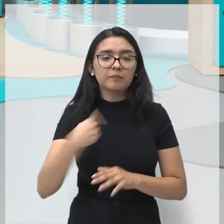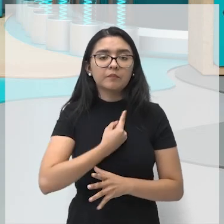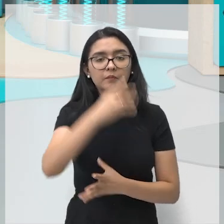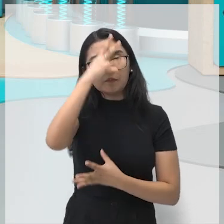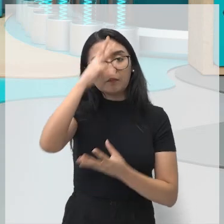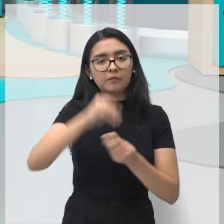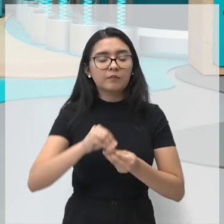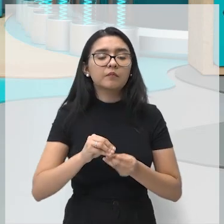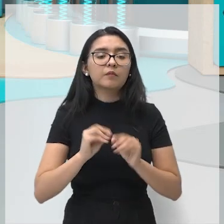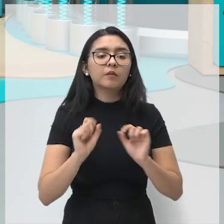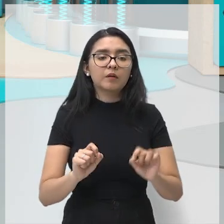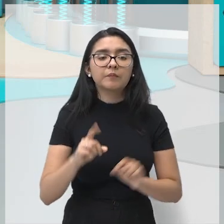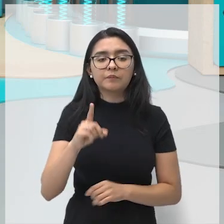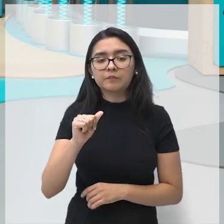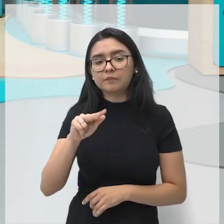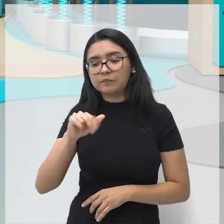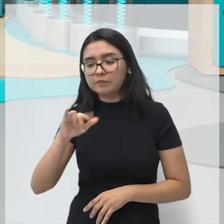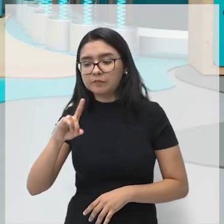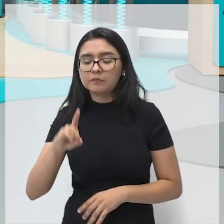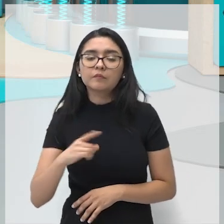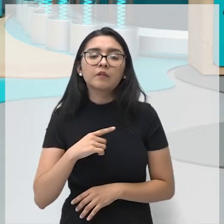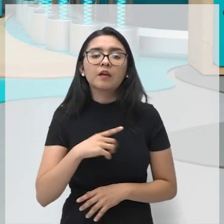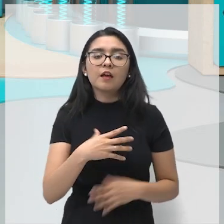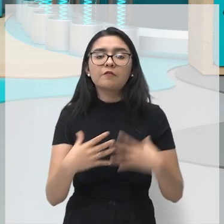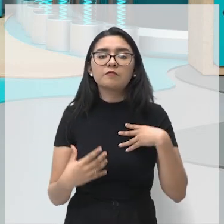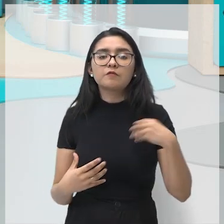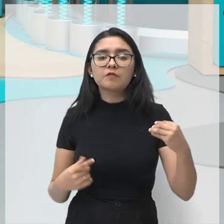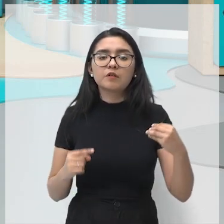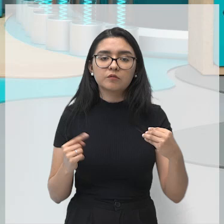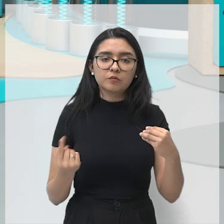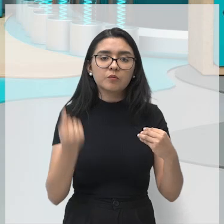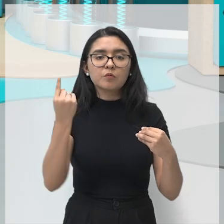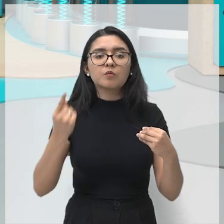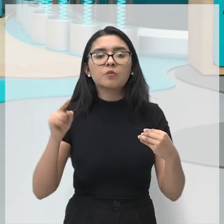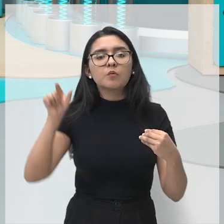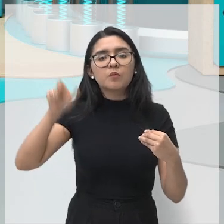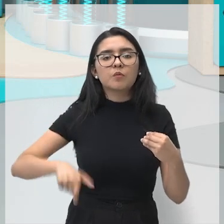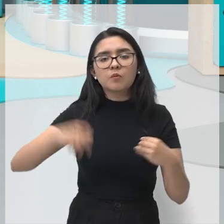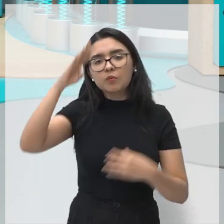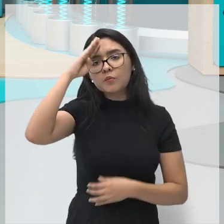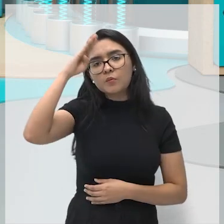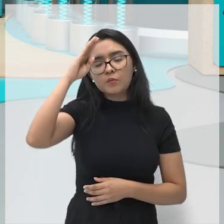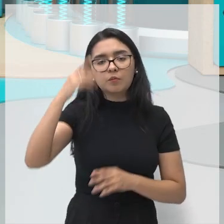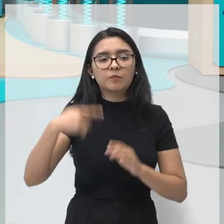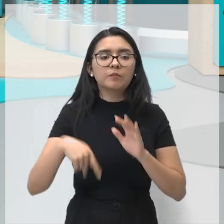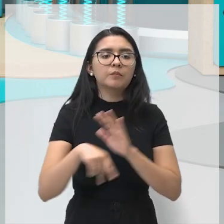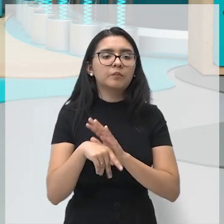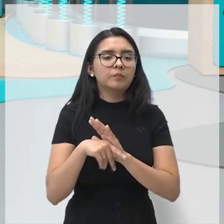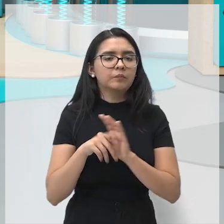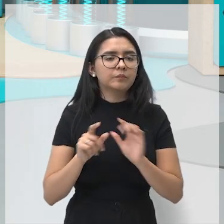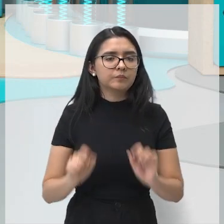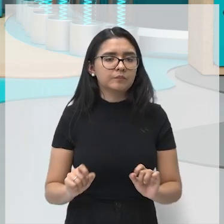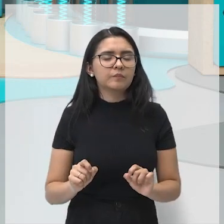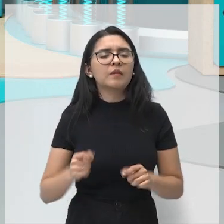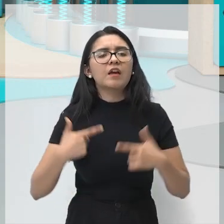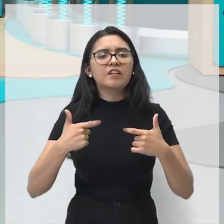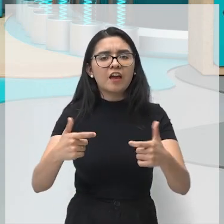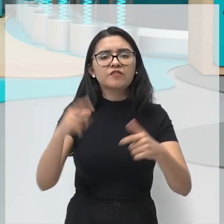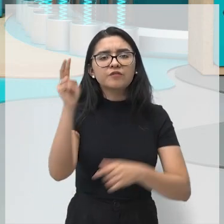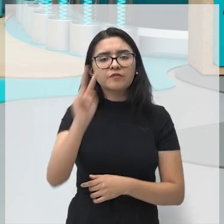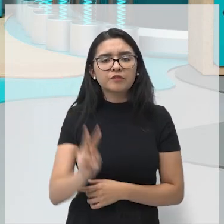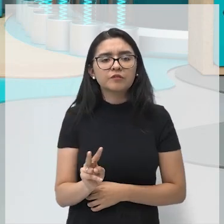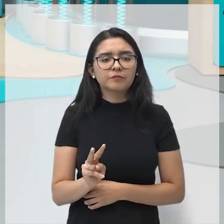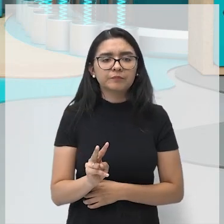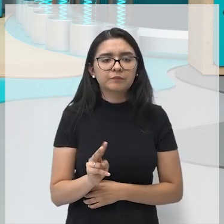pouco melhor, David, ele era filho de um dos combatentes aí da Guerra do